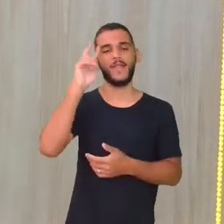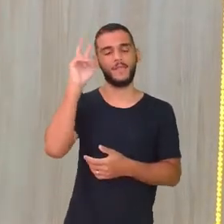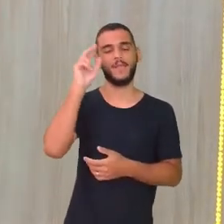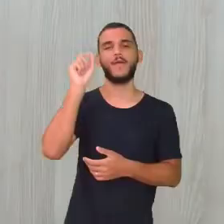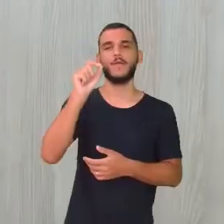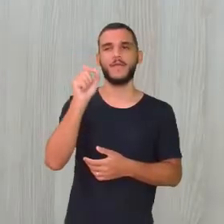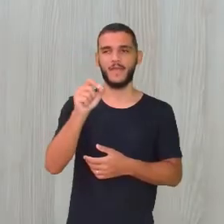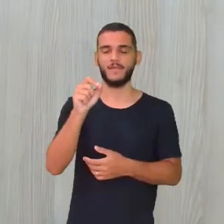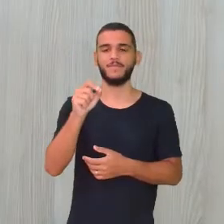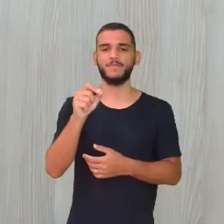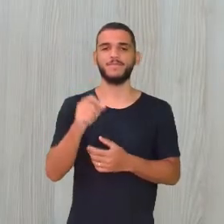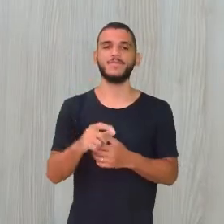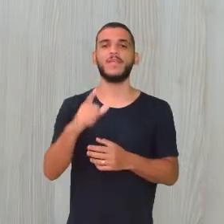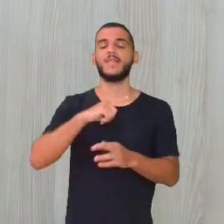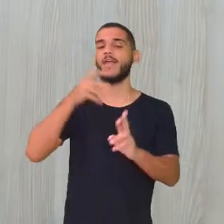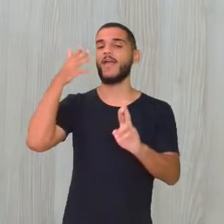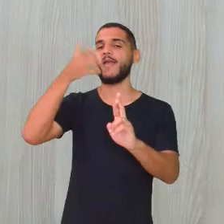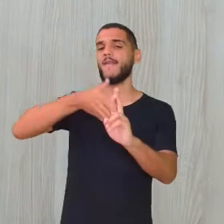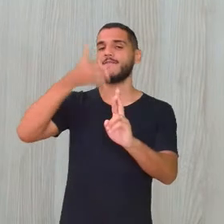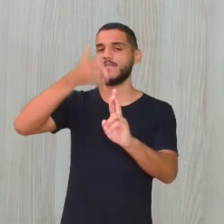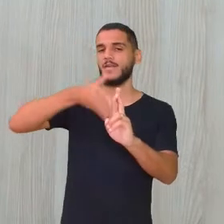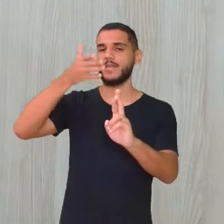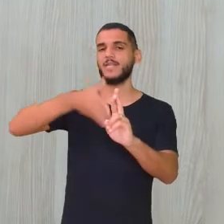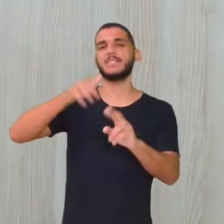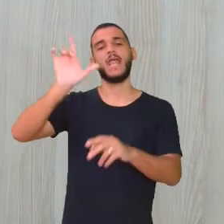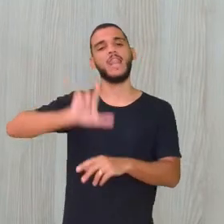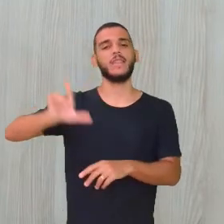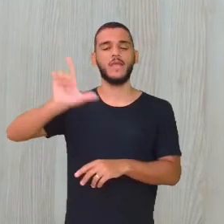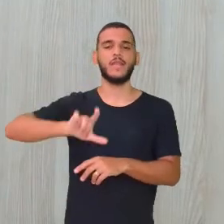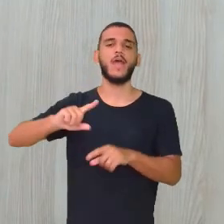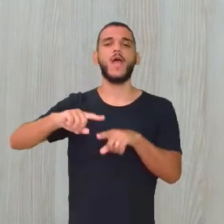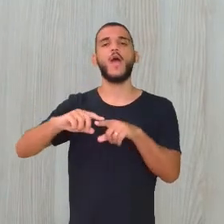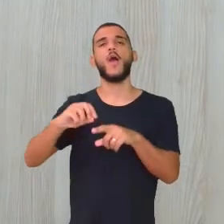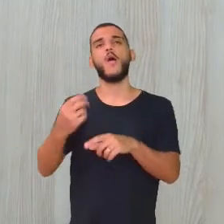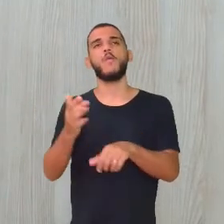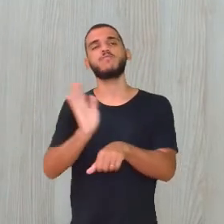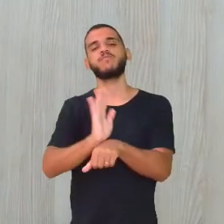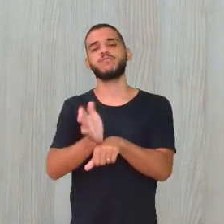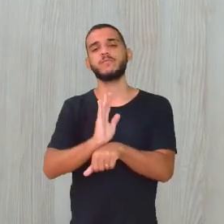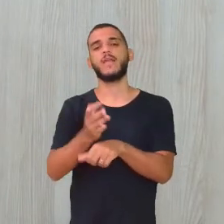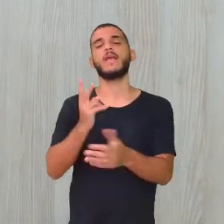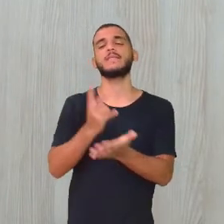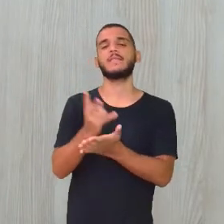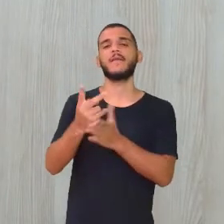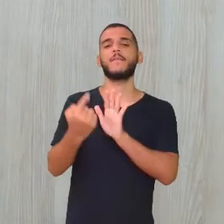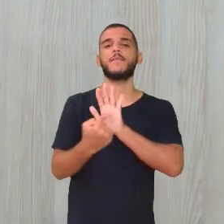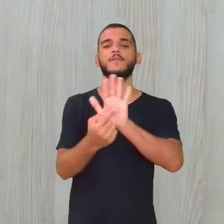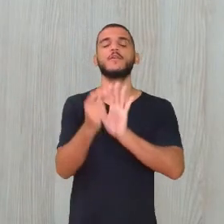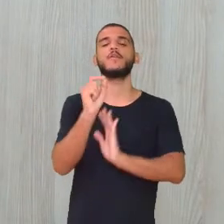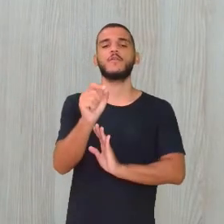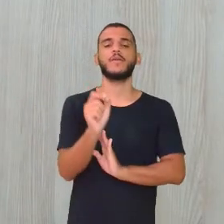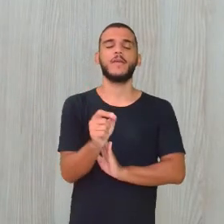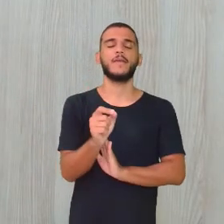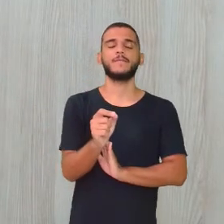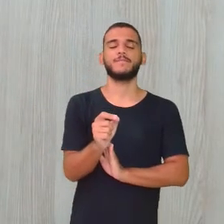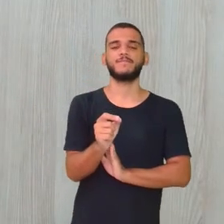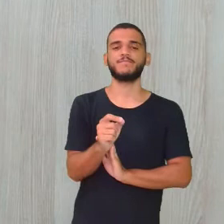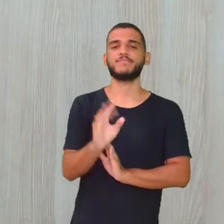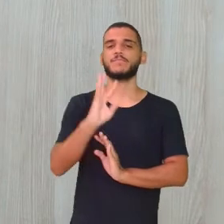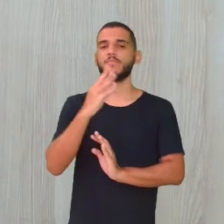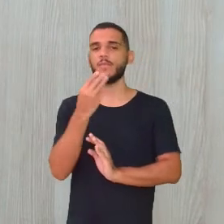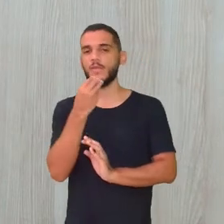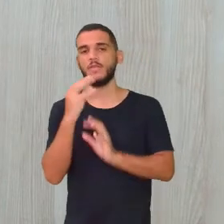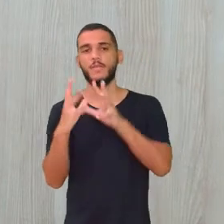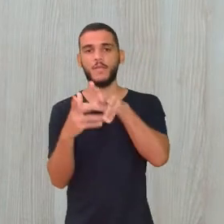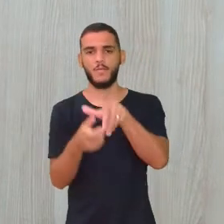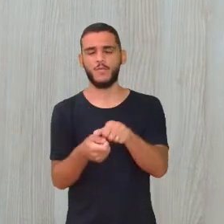quando a gente faz essas referências literárias ou ao cinema, a gente acaba mostrando um pouco de conhecimento de